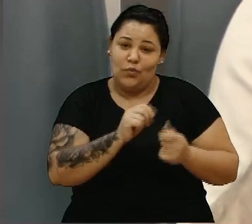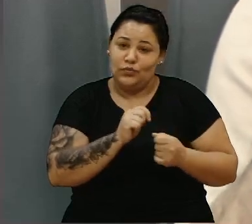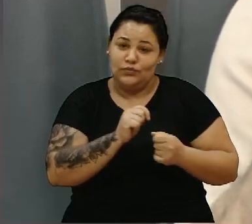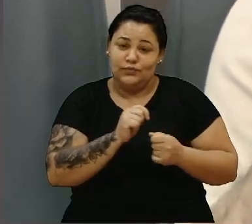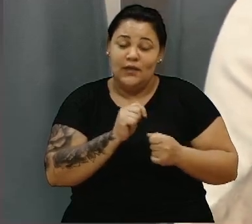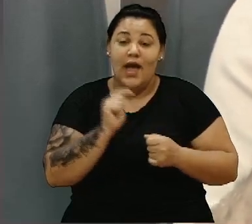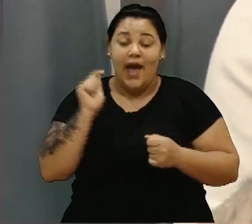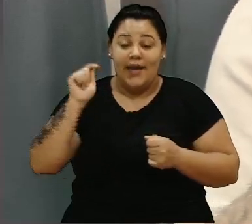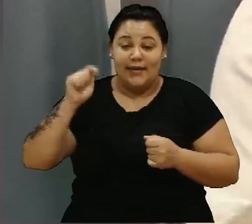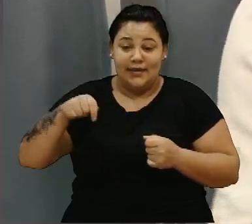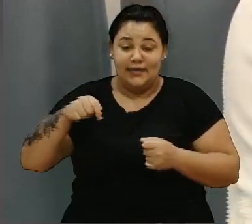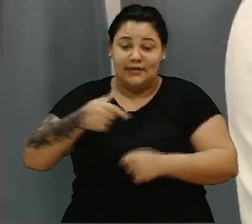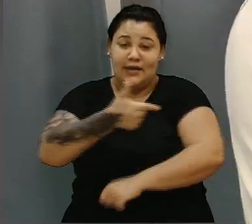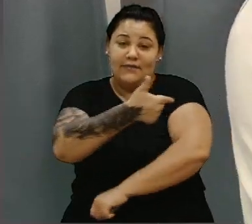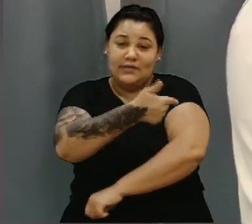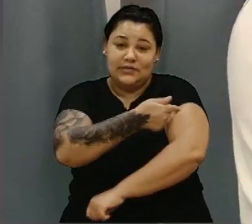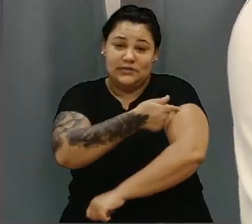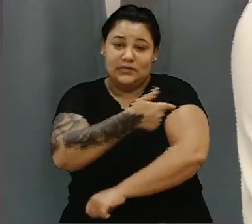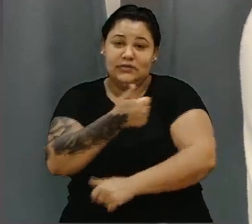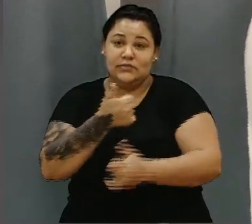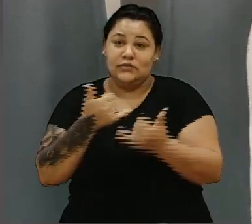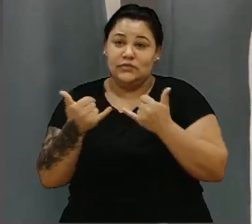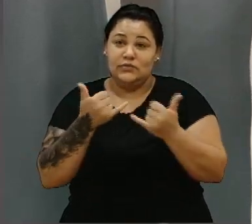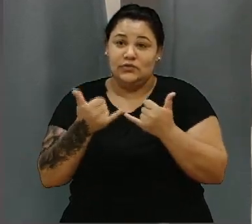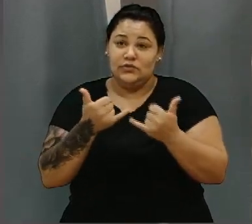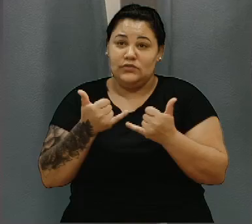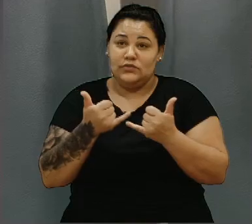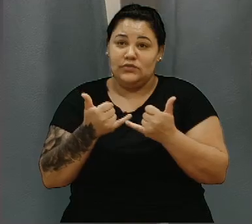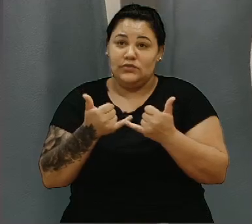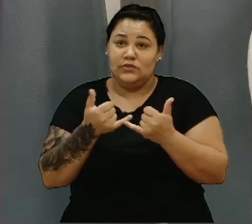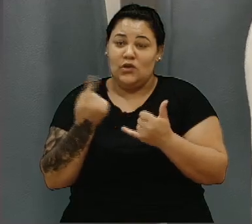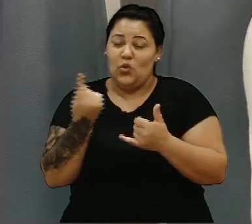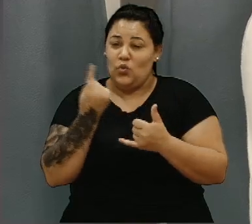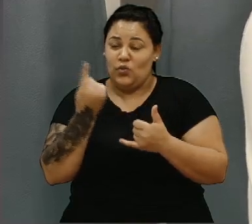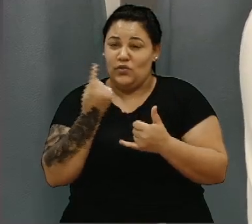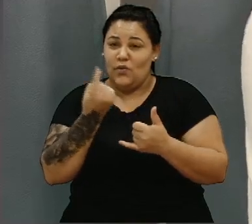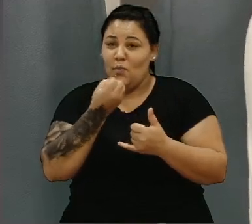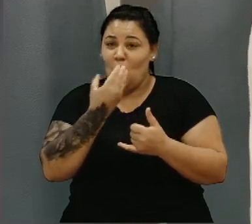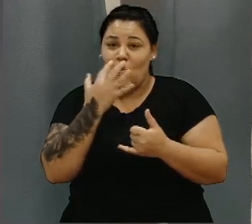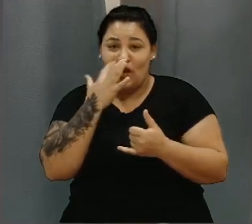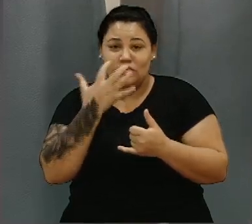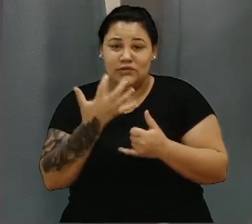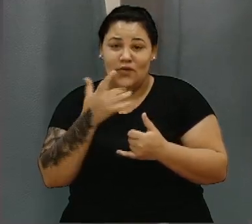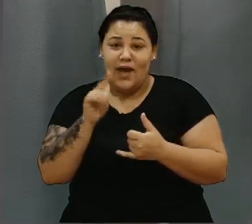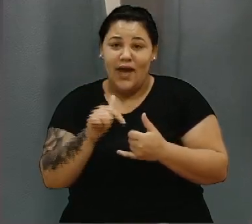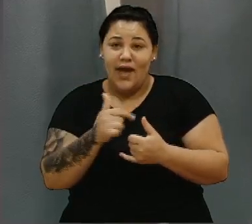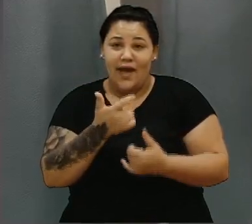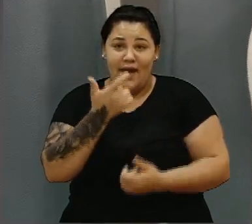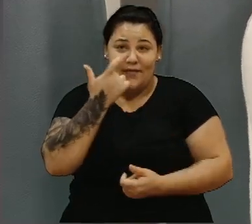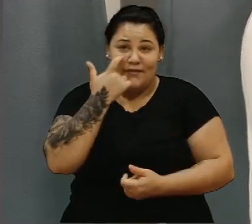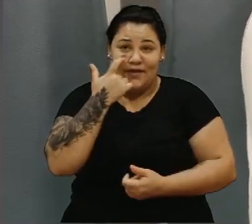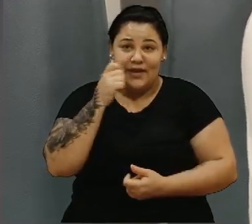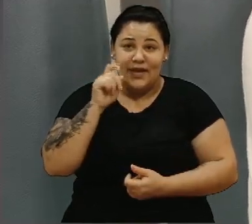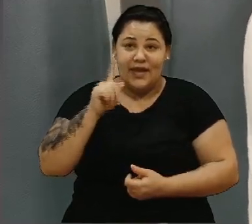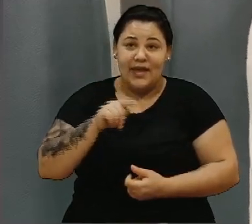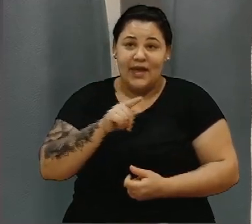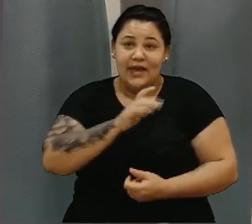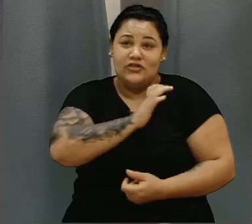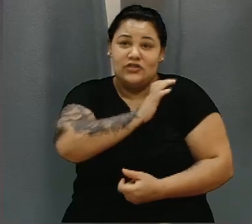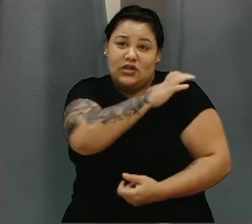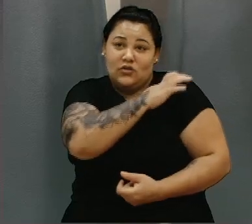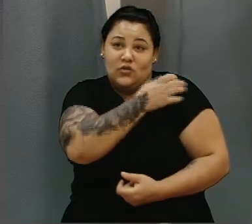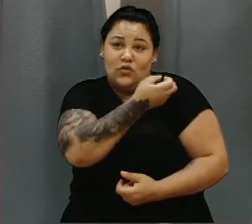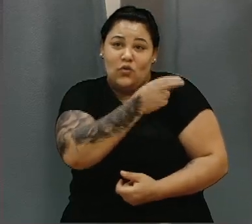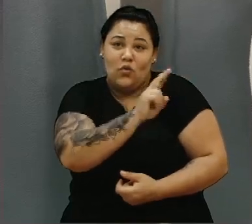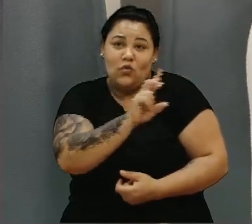aqui da vacina, a gente pôde ver, a única parte boa que eu achei de tudo que aconteceu foi a gente ver quem era ditador ou não. Por exemplo, o governador